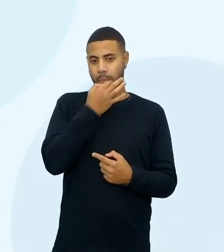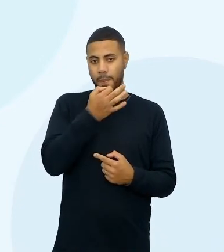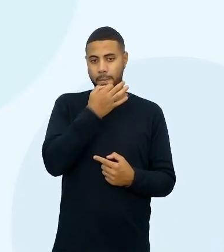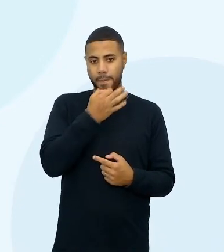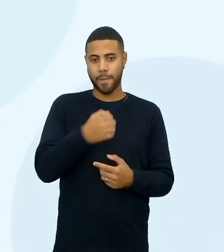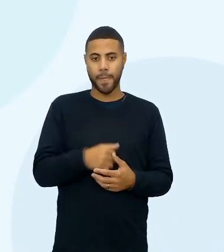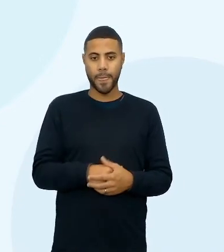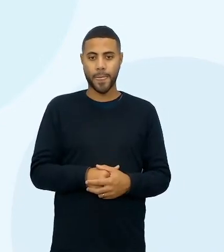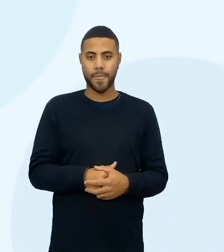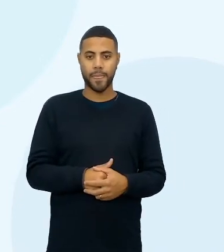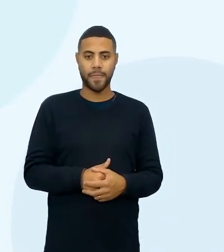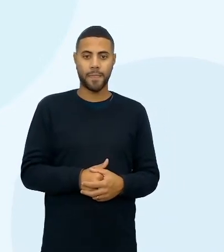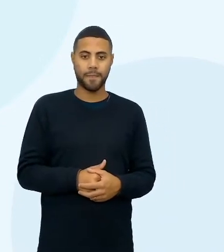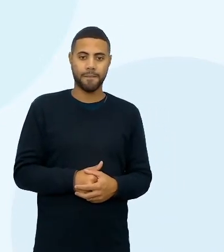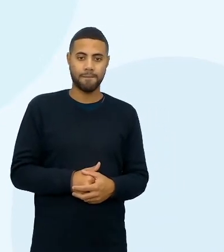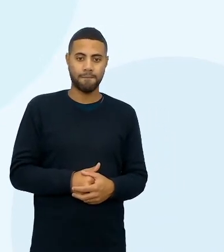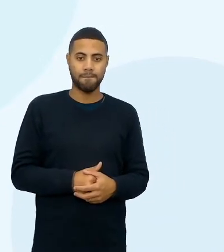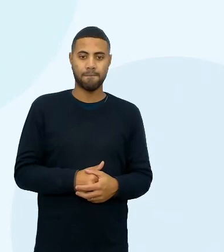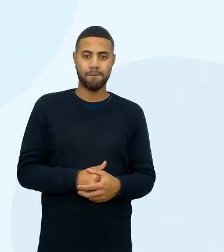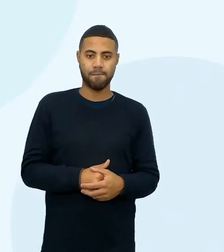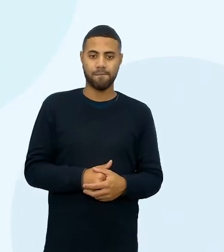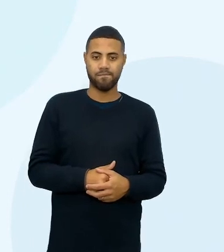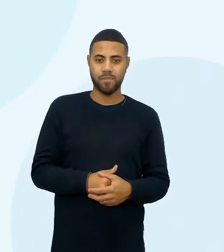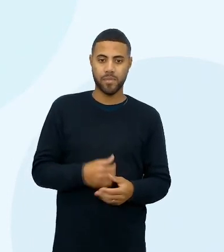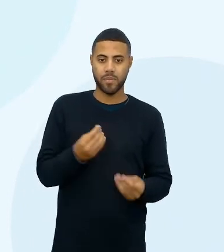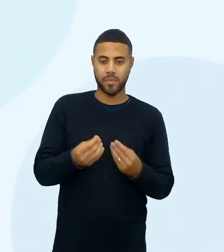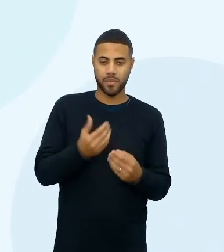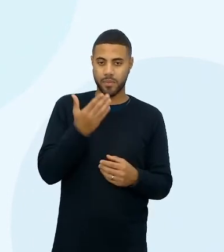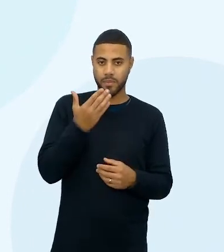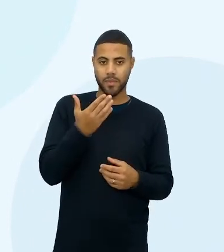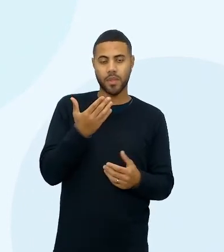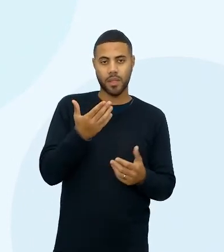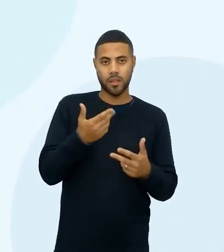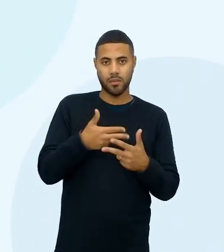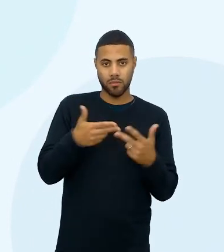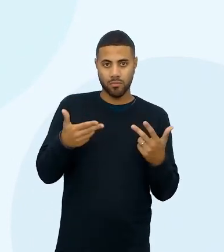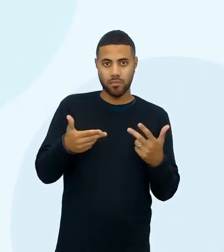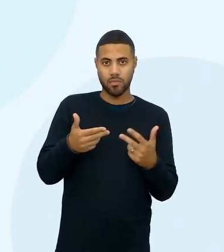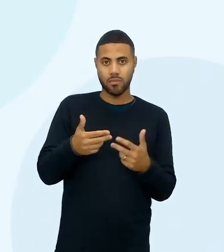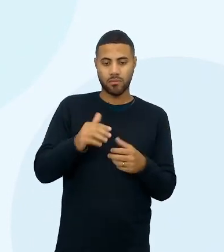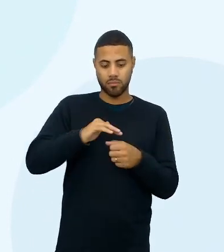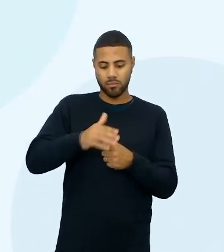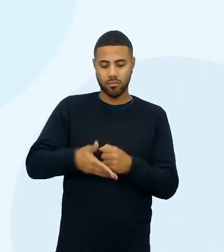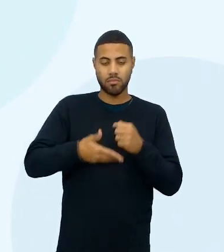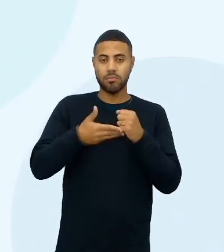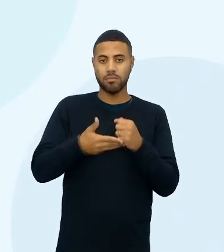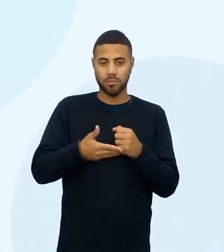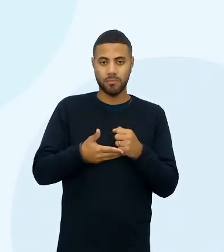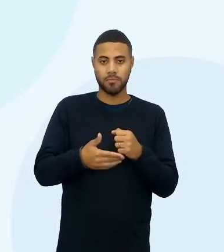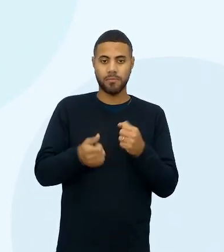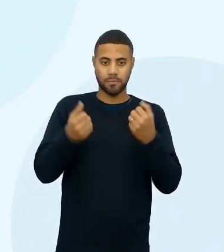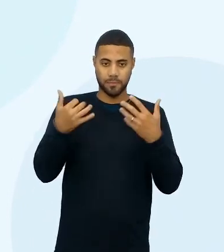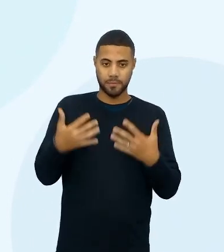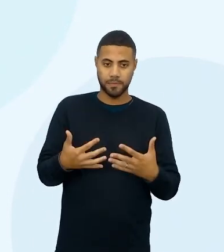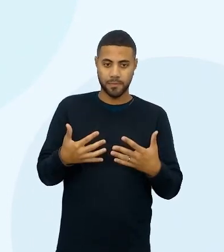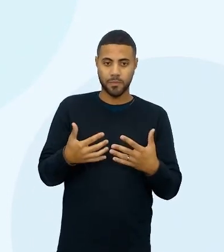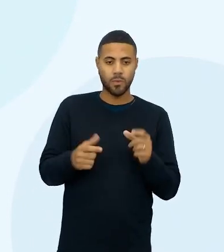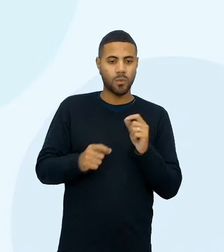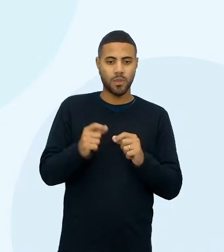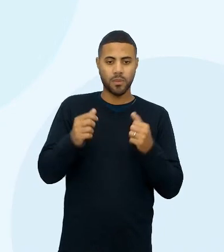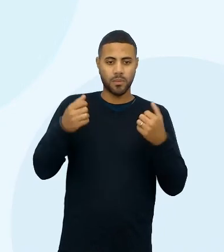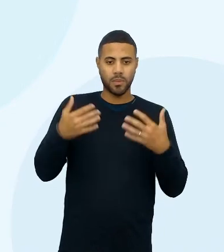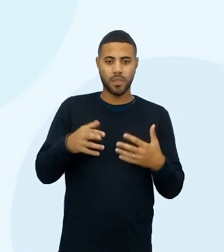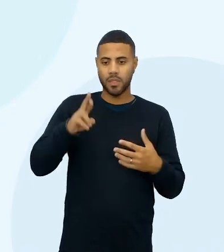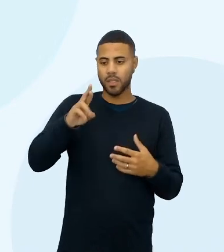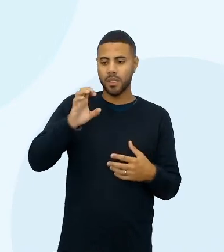bastante sobre a reciclagem, né? Já faz dias aí, né? O que seria a